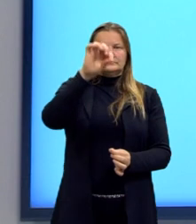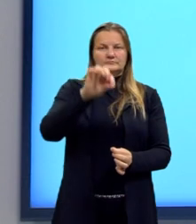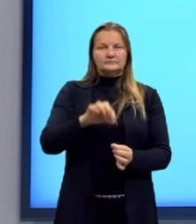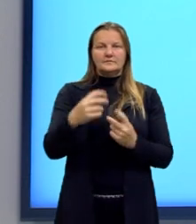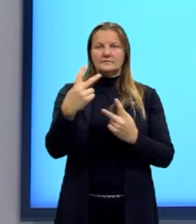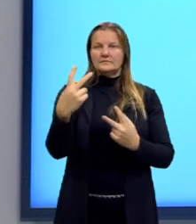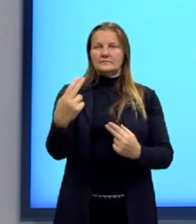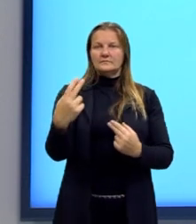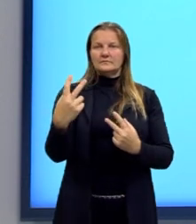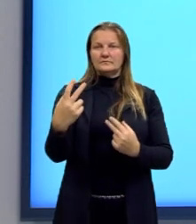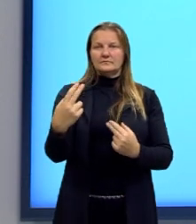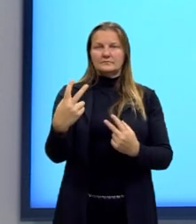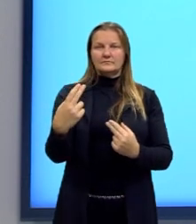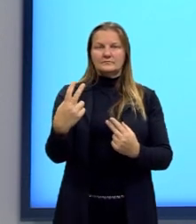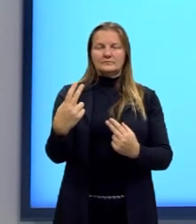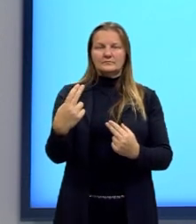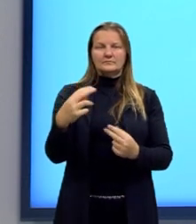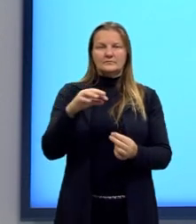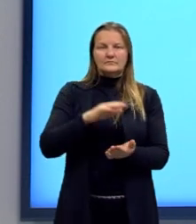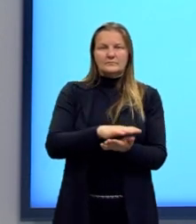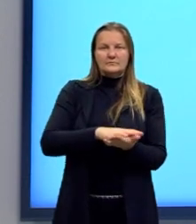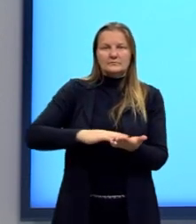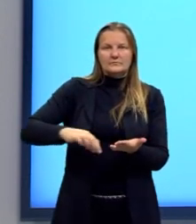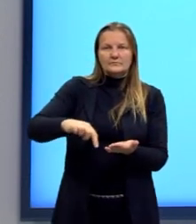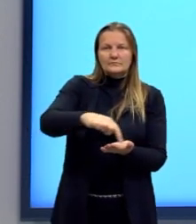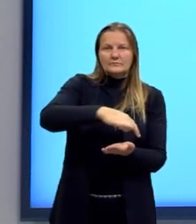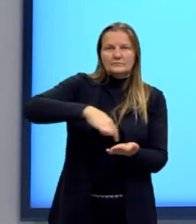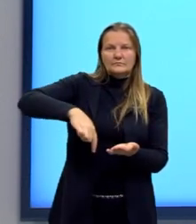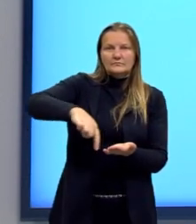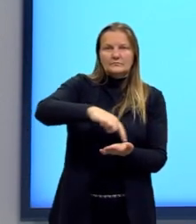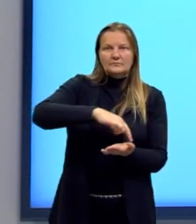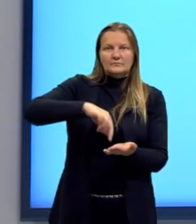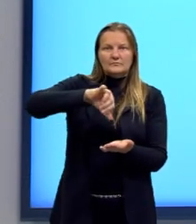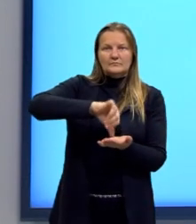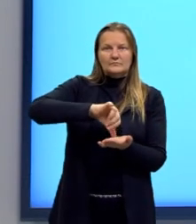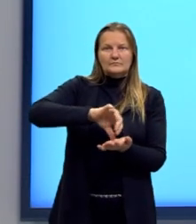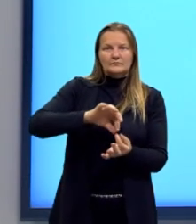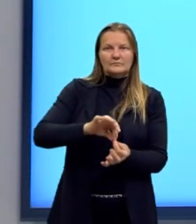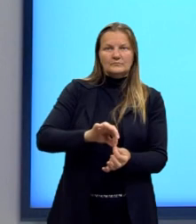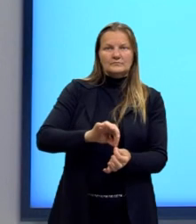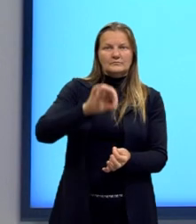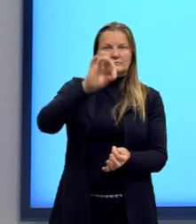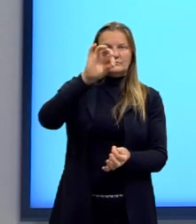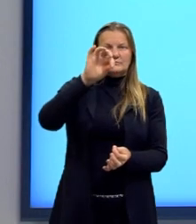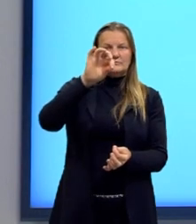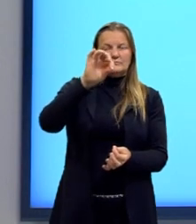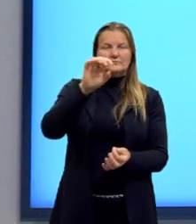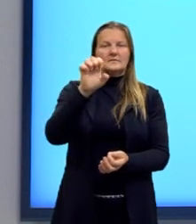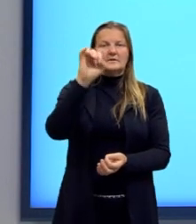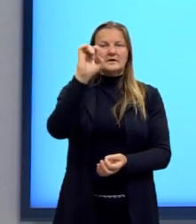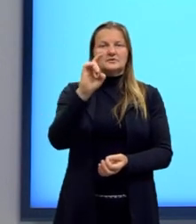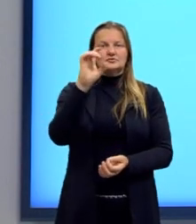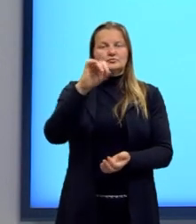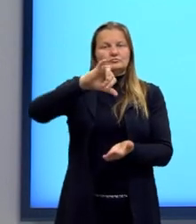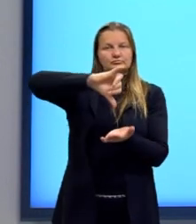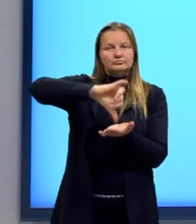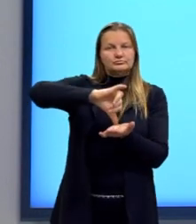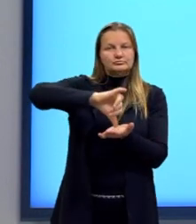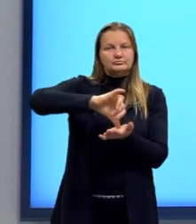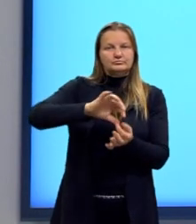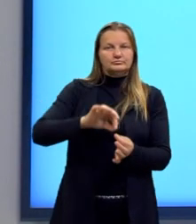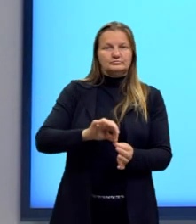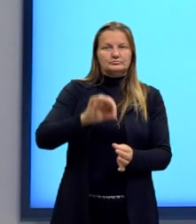de silicone é o segmento que une né o vértice ao centro então altura é o próprio eixo central